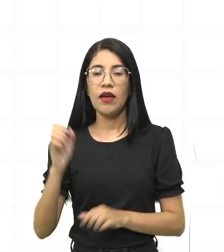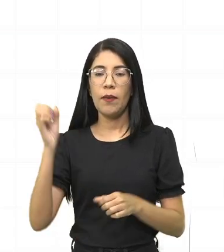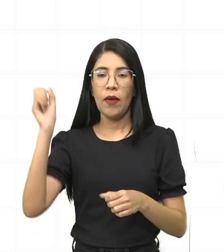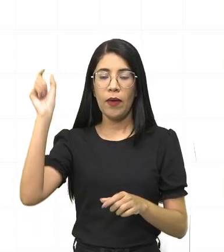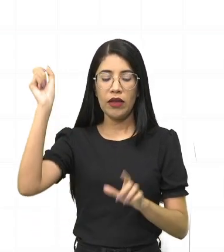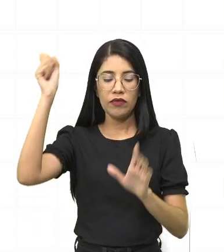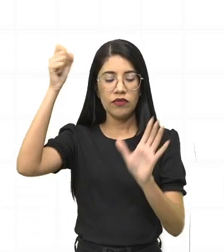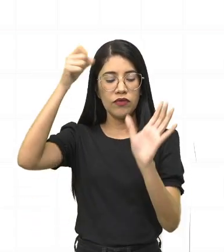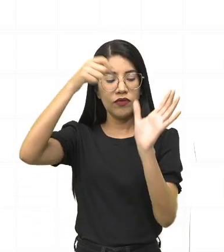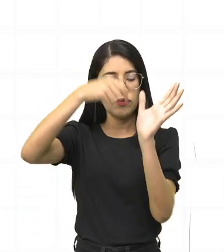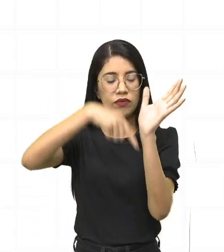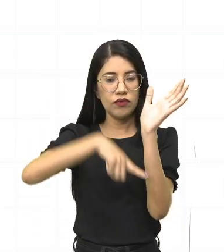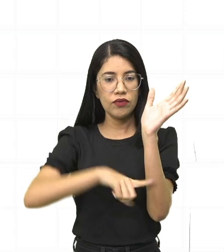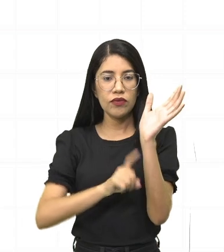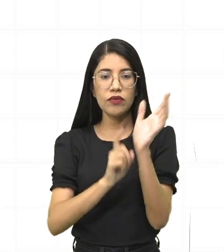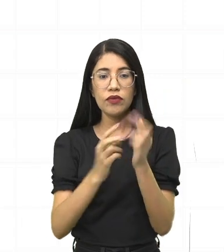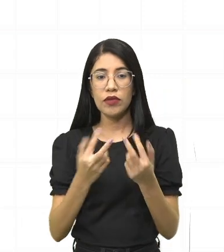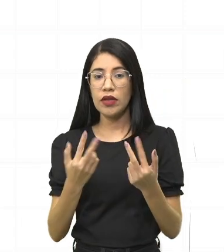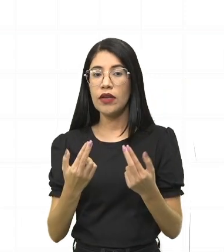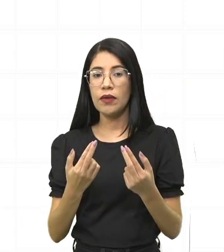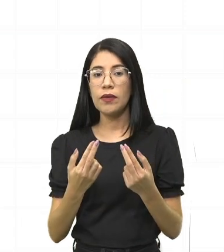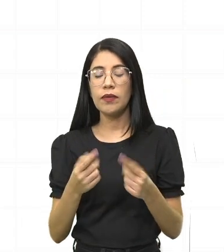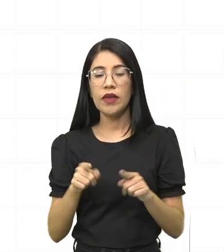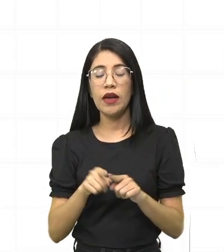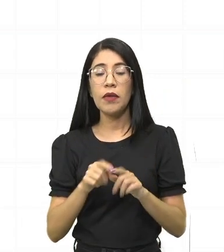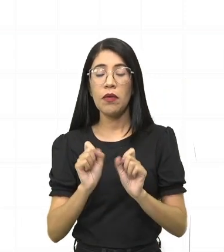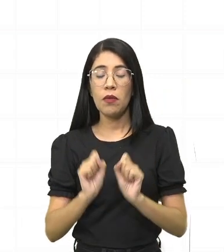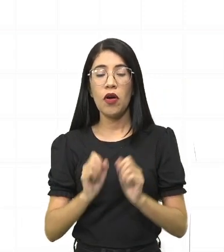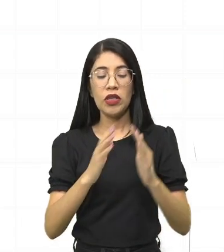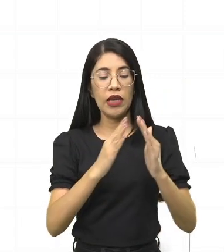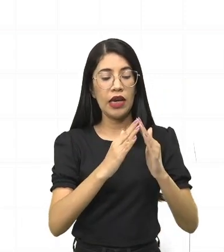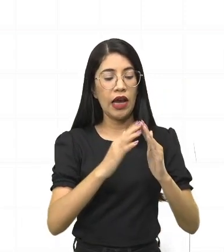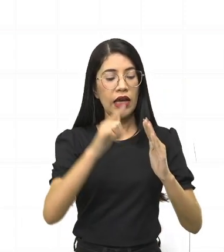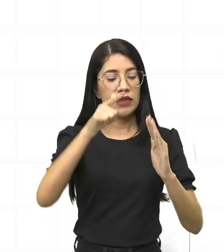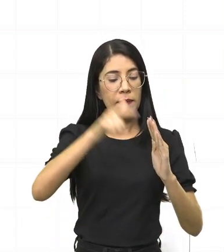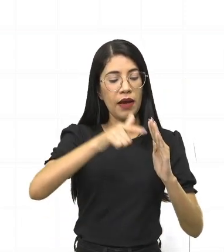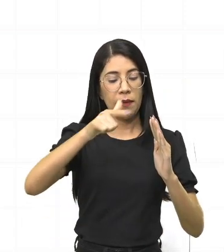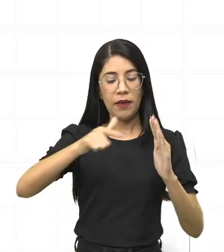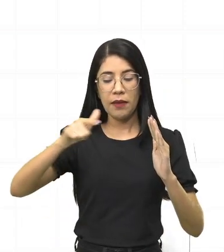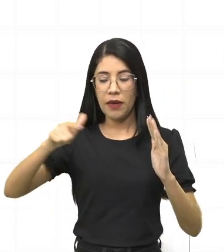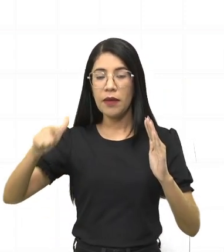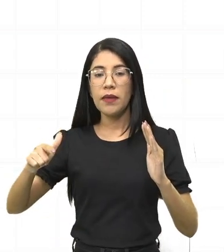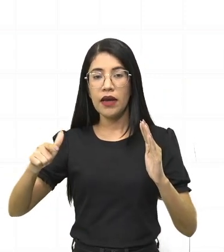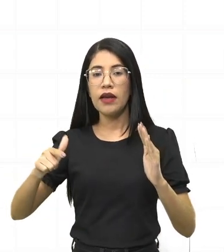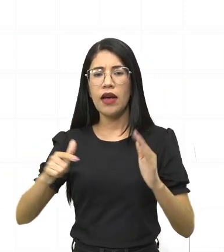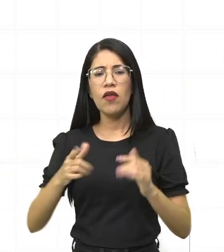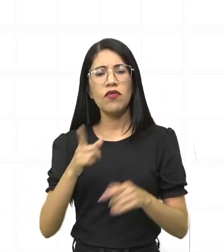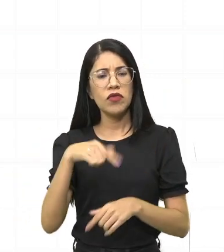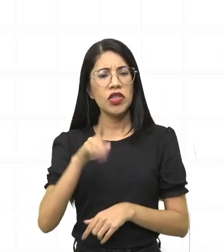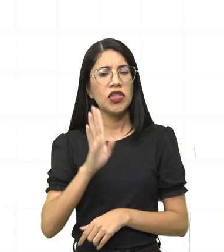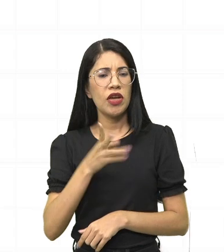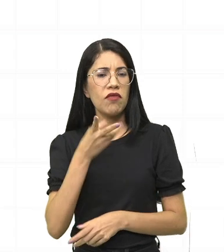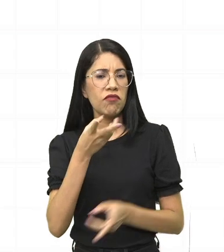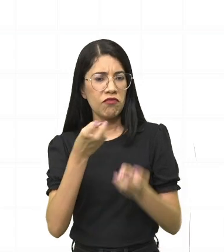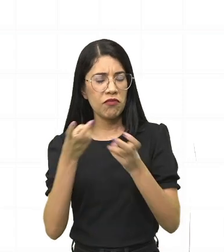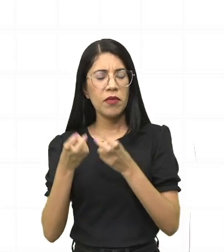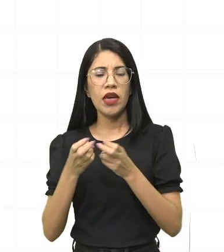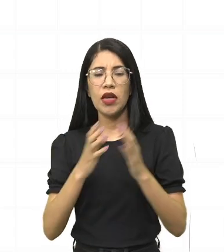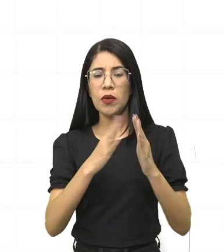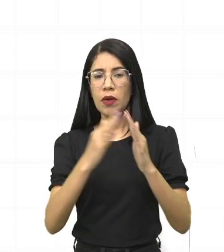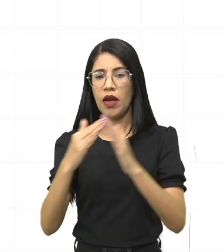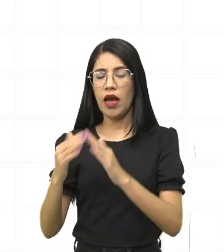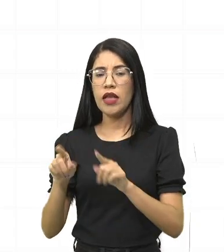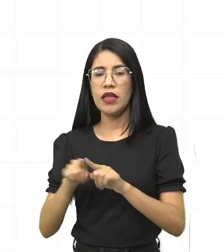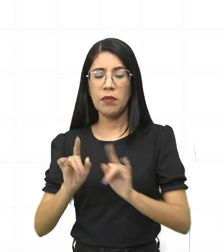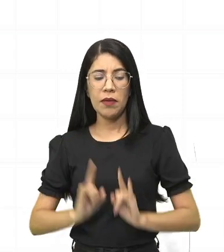painéis solares, eles podem ser instalados em telhados de casas, como vocês já podem ter visto em algum lugar, né? Em